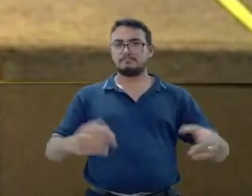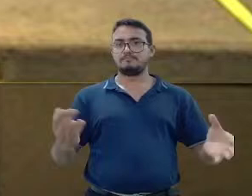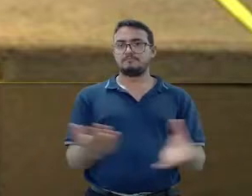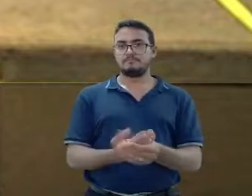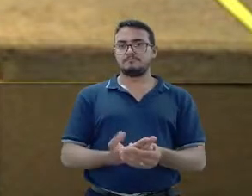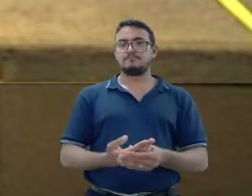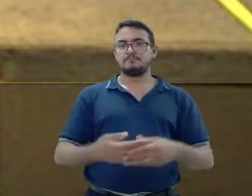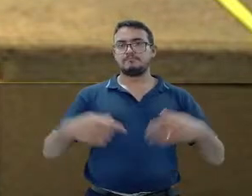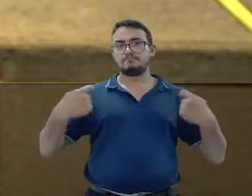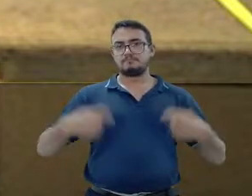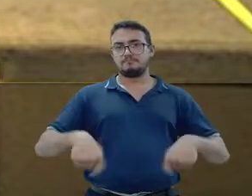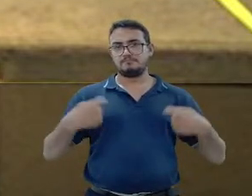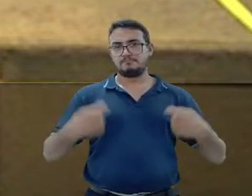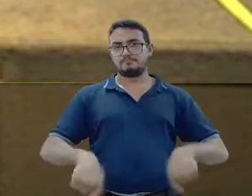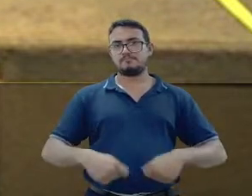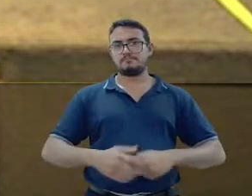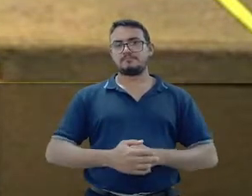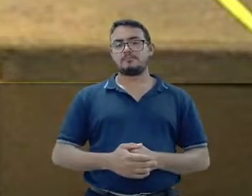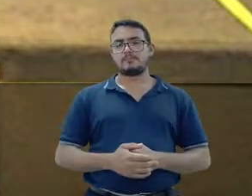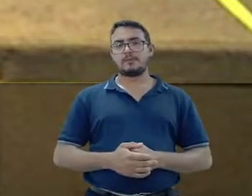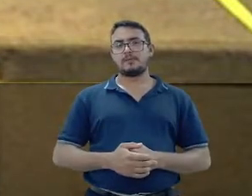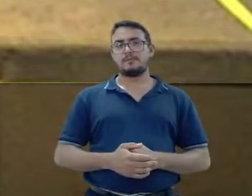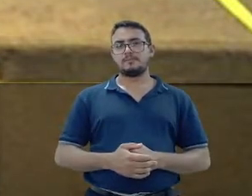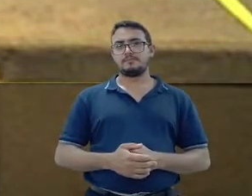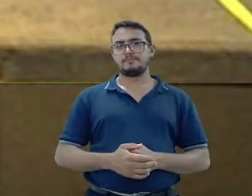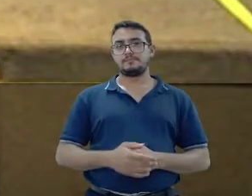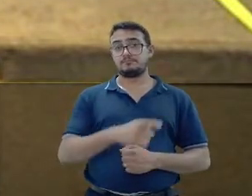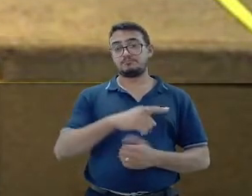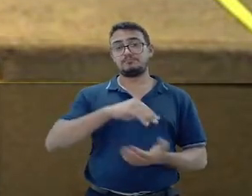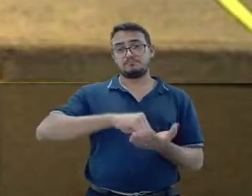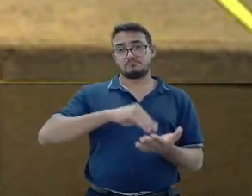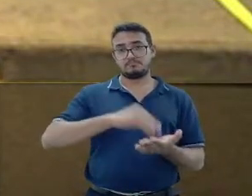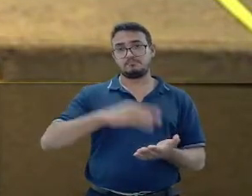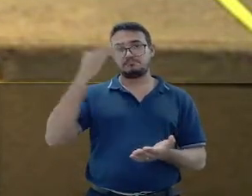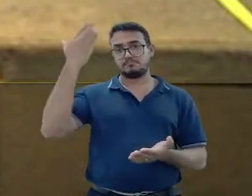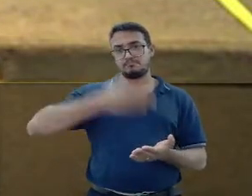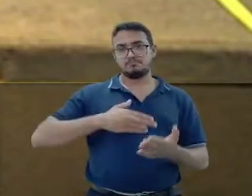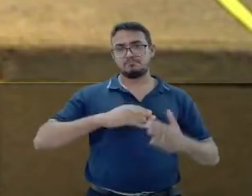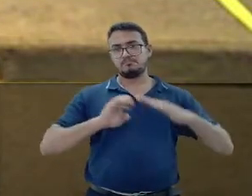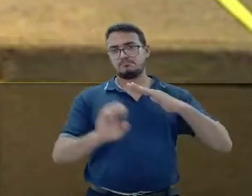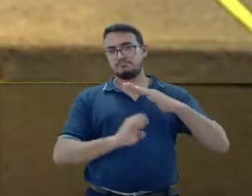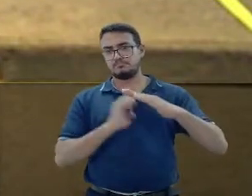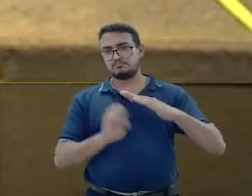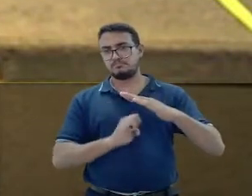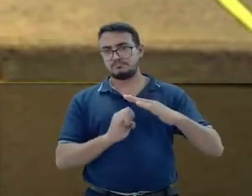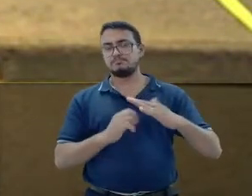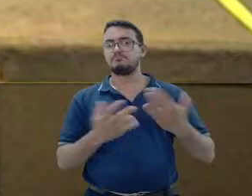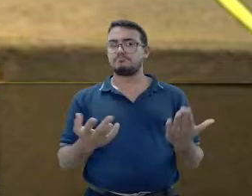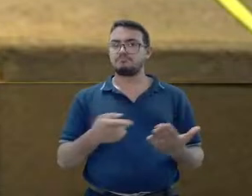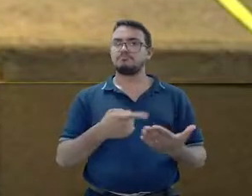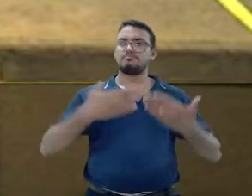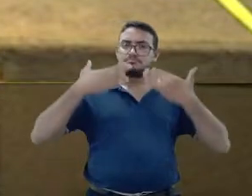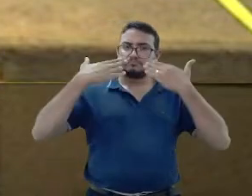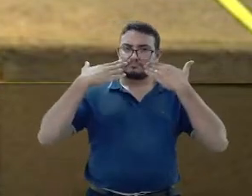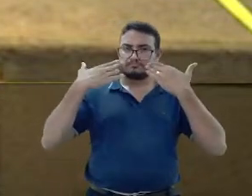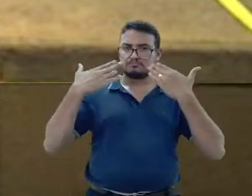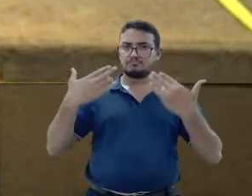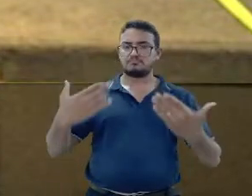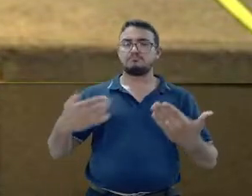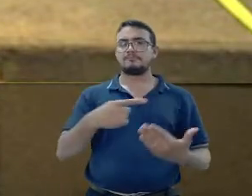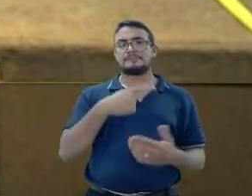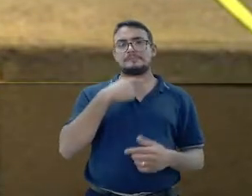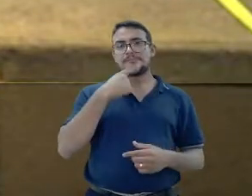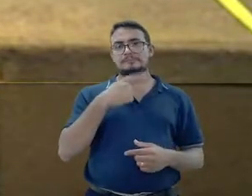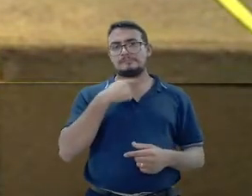ter não haver prova suficiente apresentado pela empresa, no sentido que demonstrasse a sua capacidade